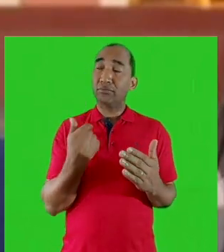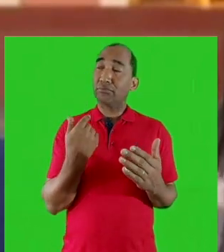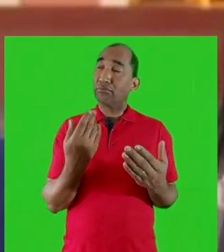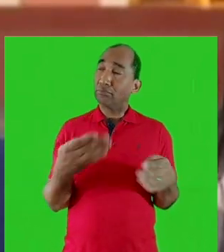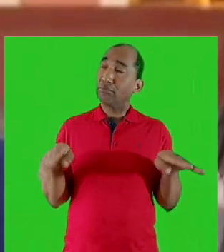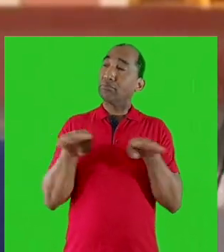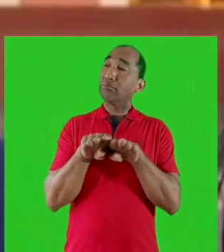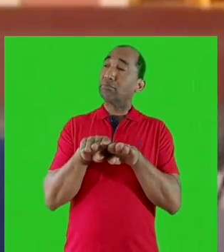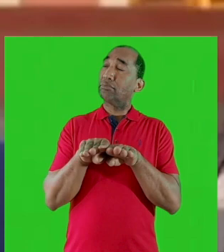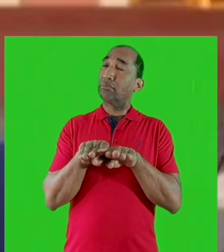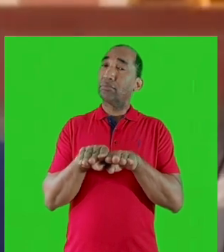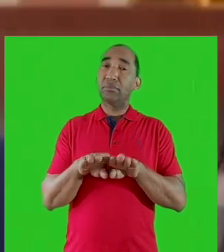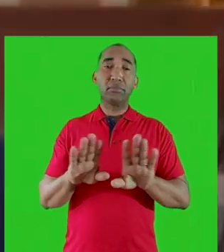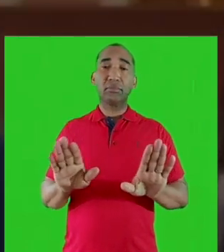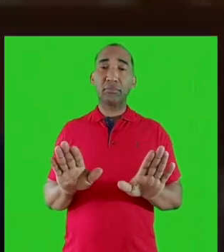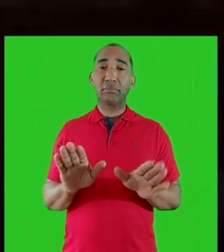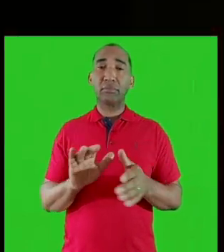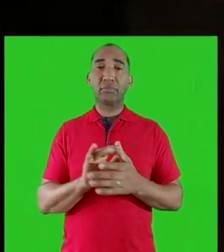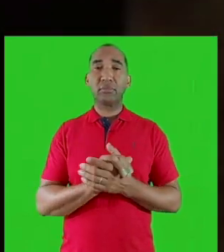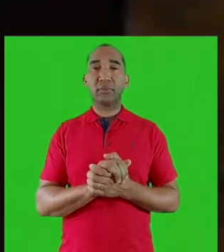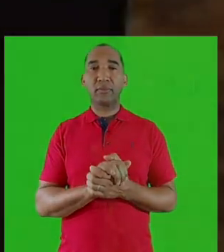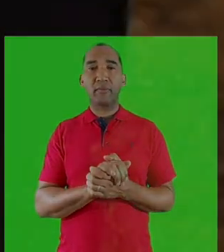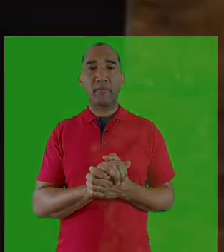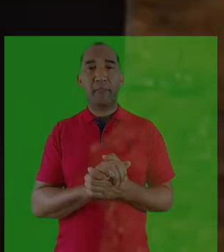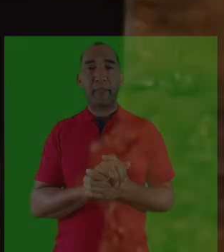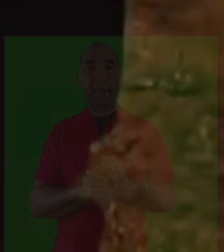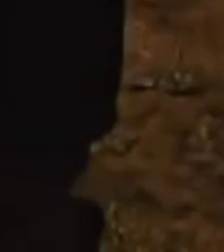nós estamos quites.